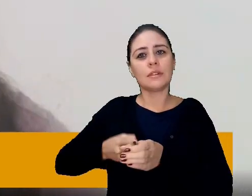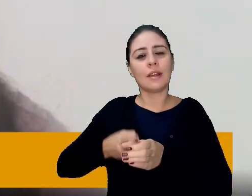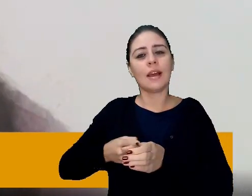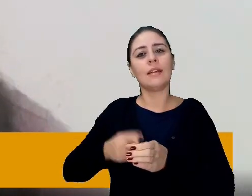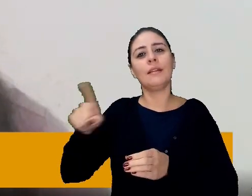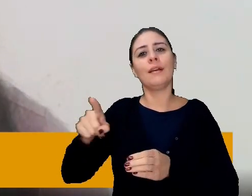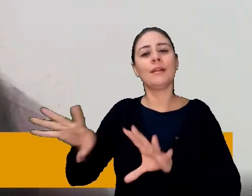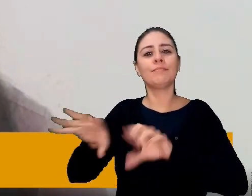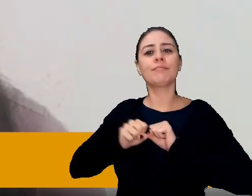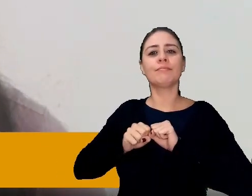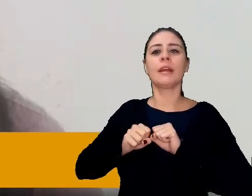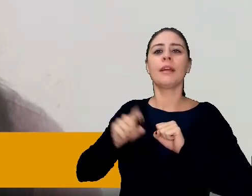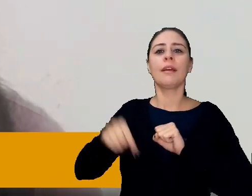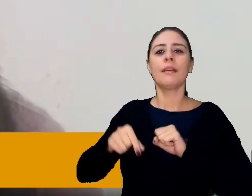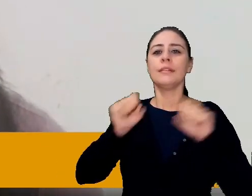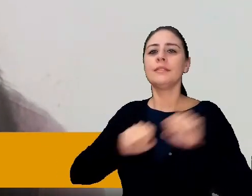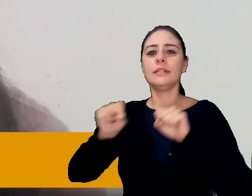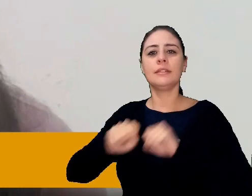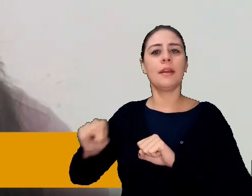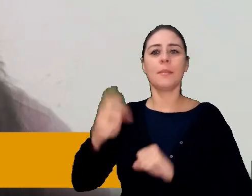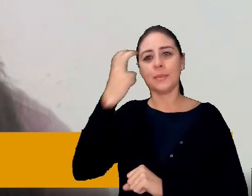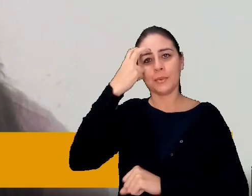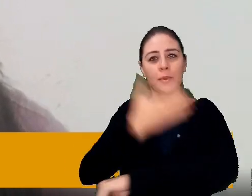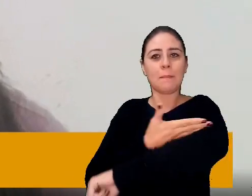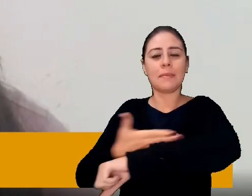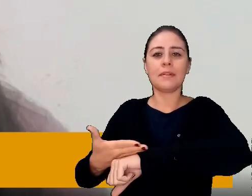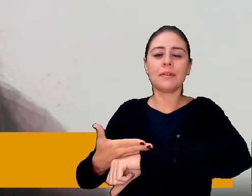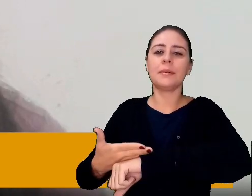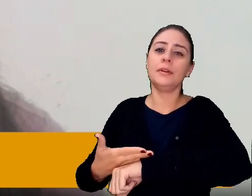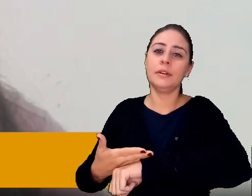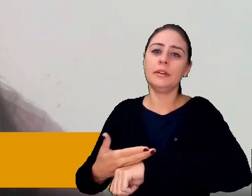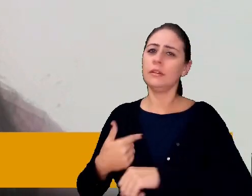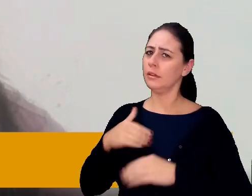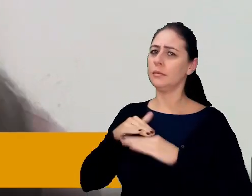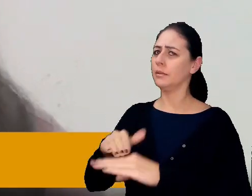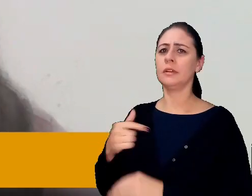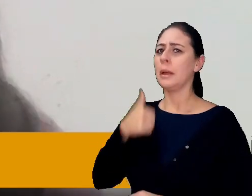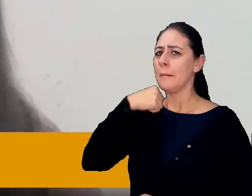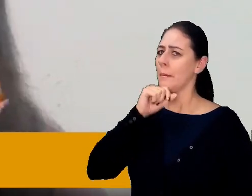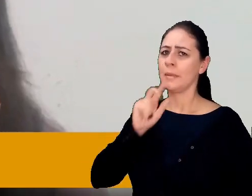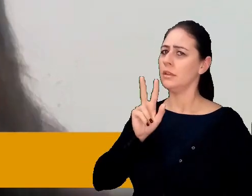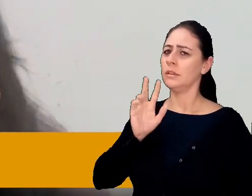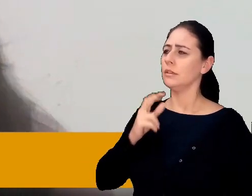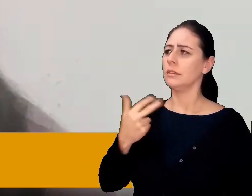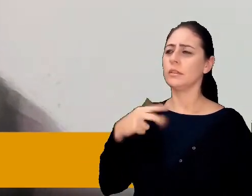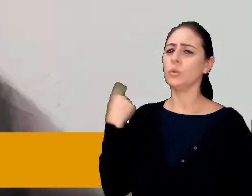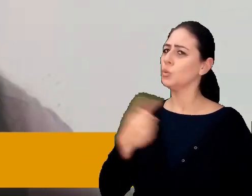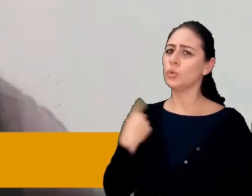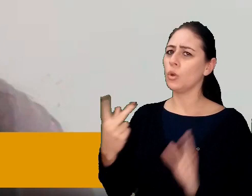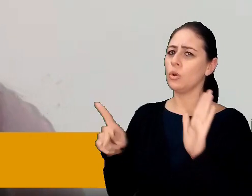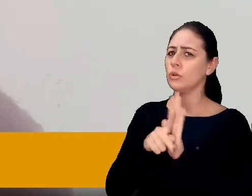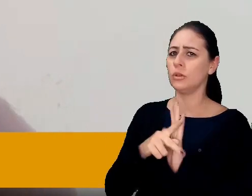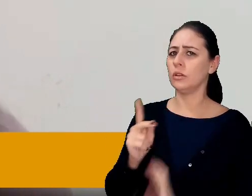branco, e daí eu comecei meio que, olha, mãe, isso aí não é nosso. Isso daí não é nosso, não. Isso daí é